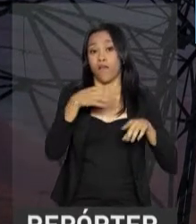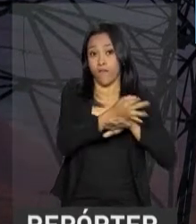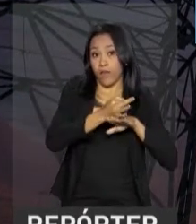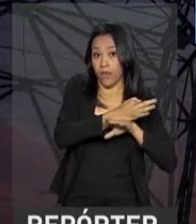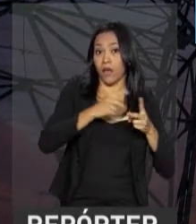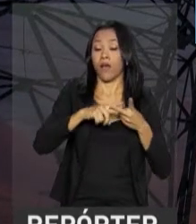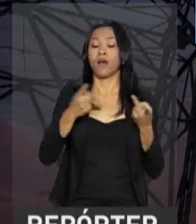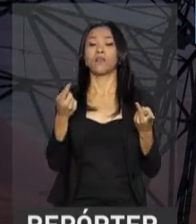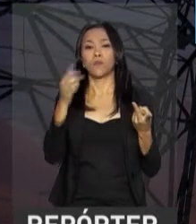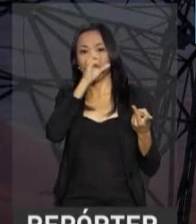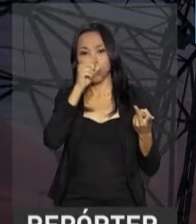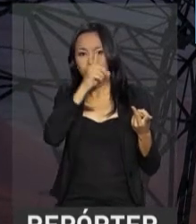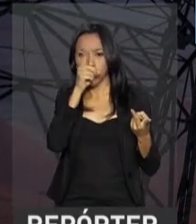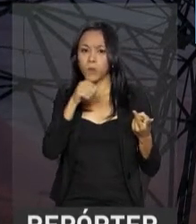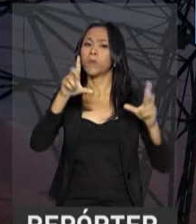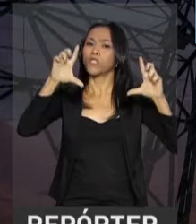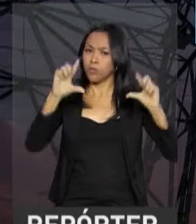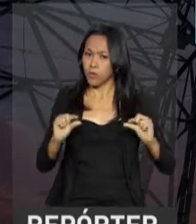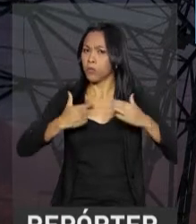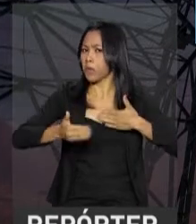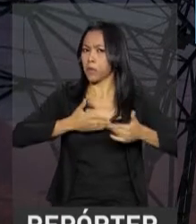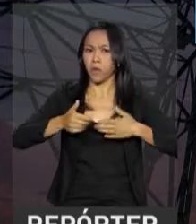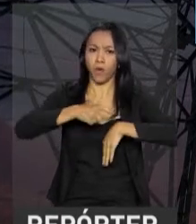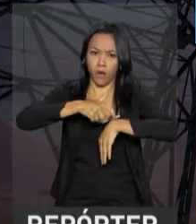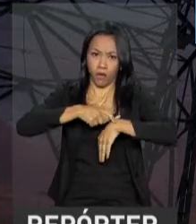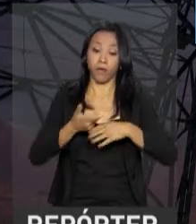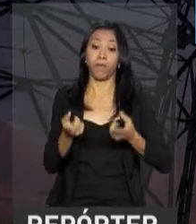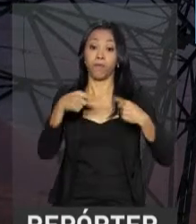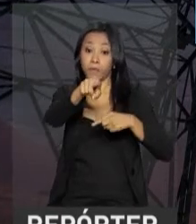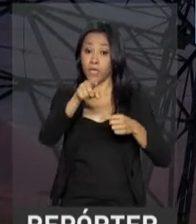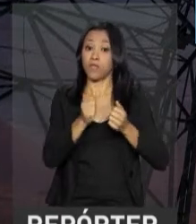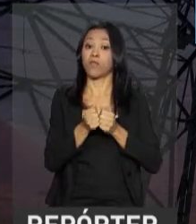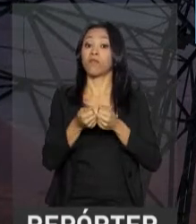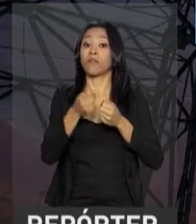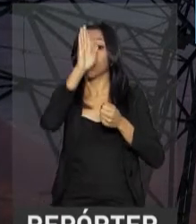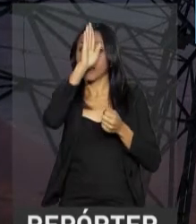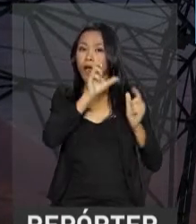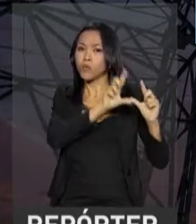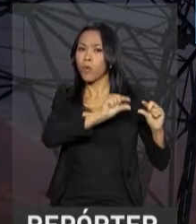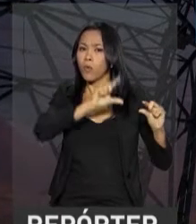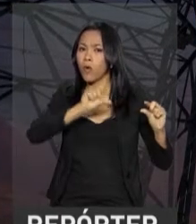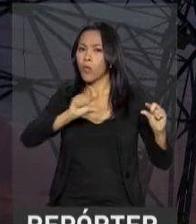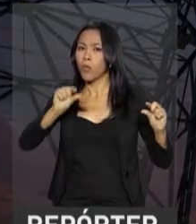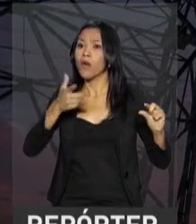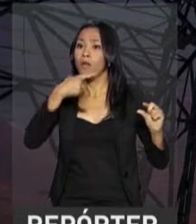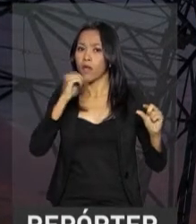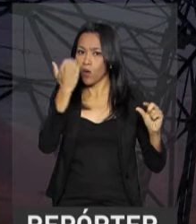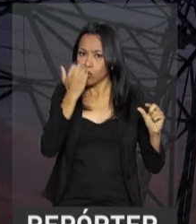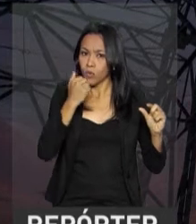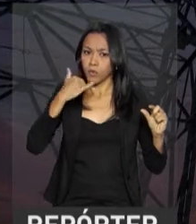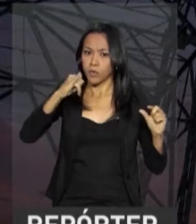o preço também cai para qualquer horário a tarifa vai ser disponibilizada de maneira gradual quem tem um consumo médio mensal